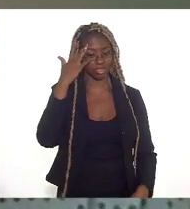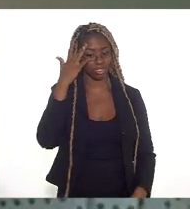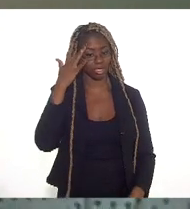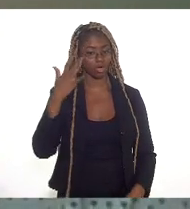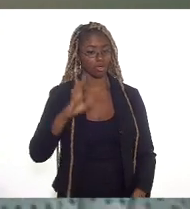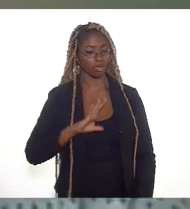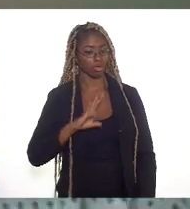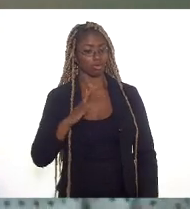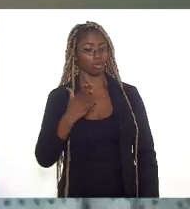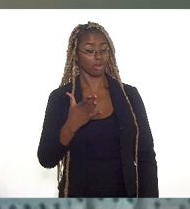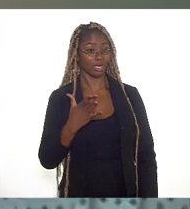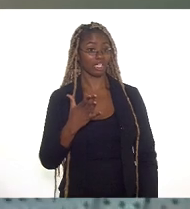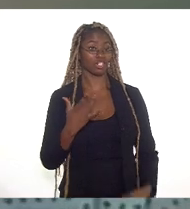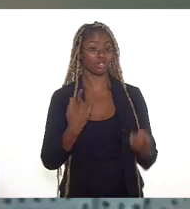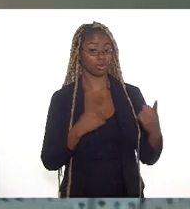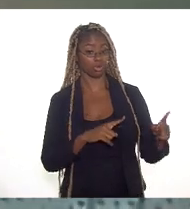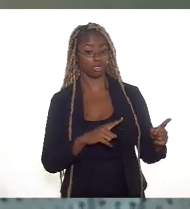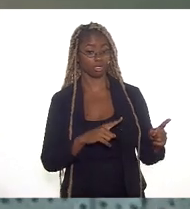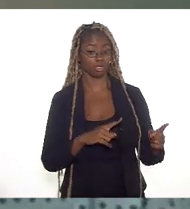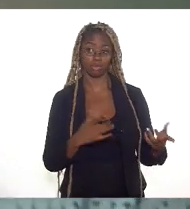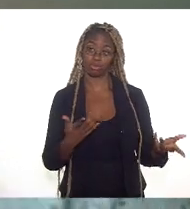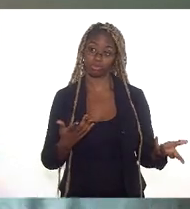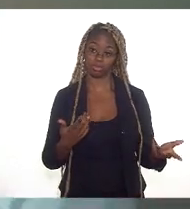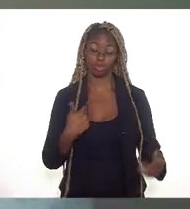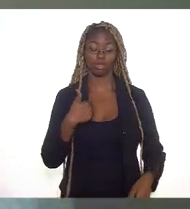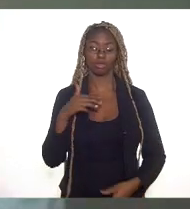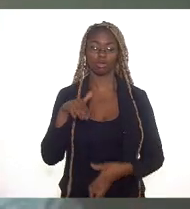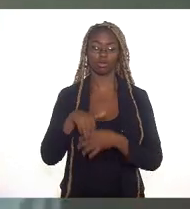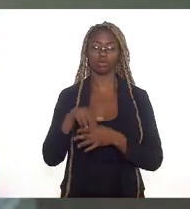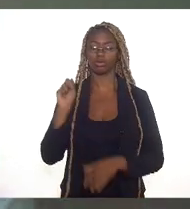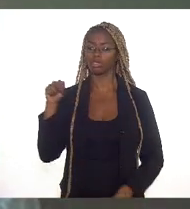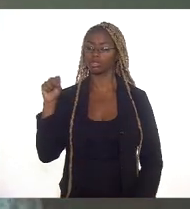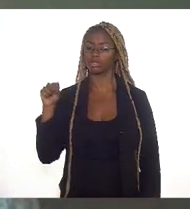votar contra? Voto sim, senhor presidente.